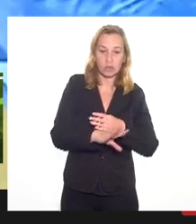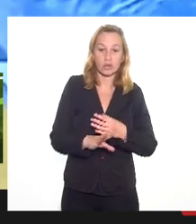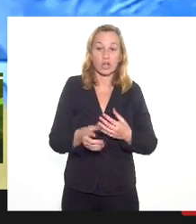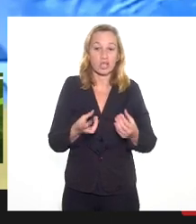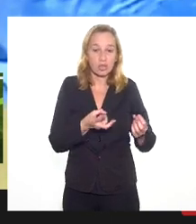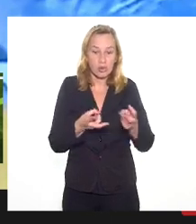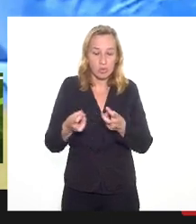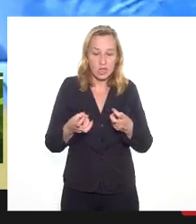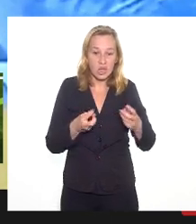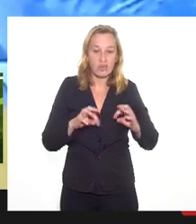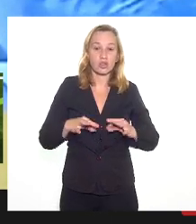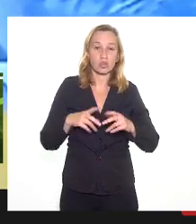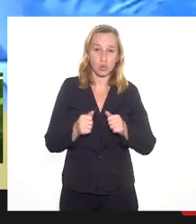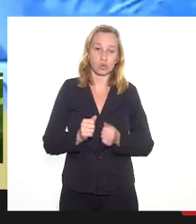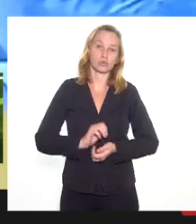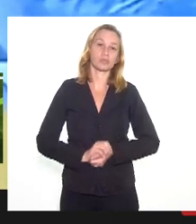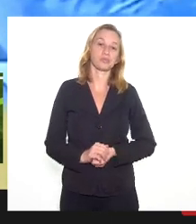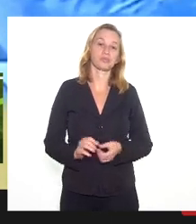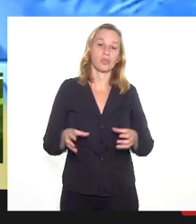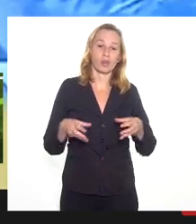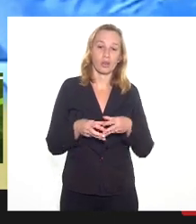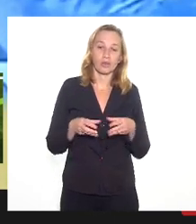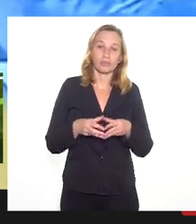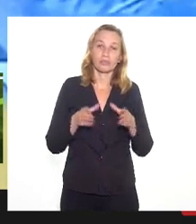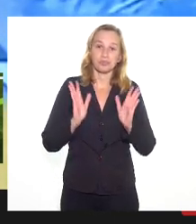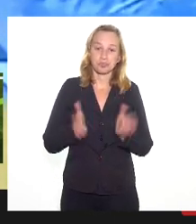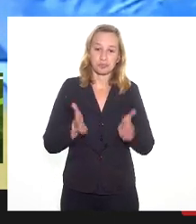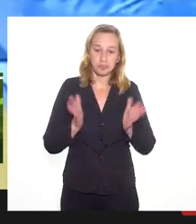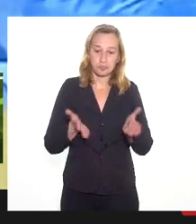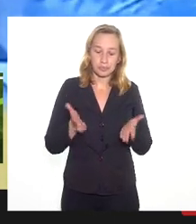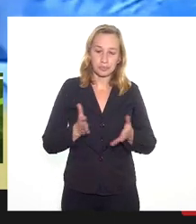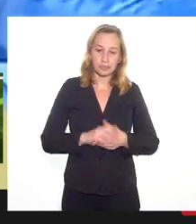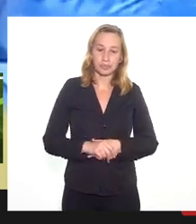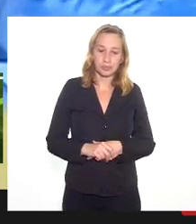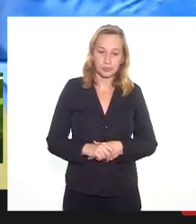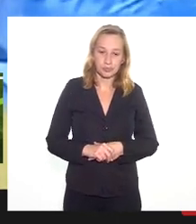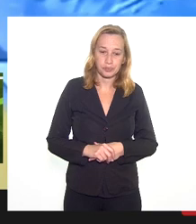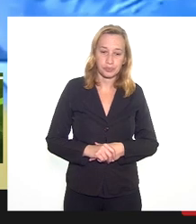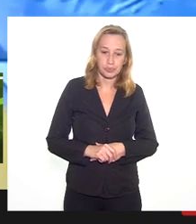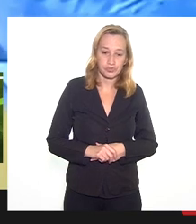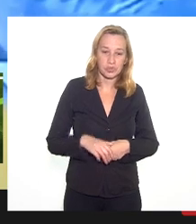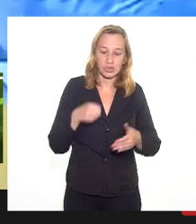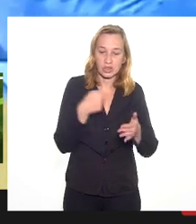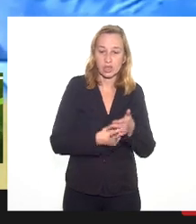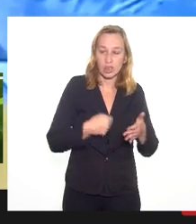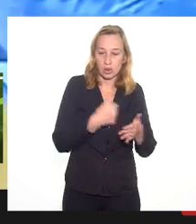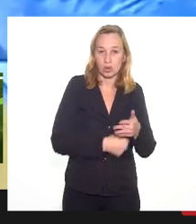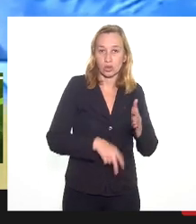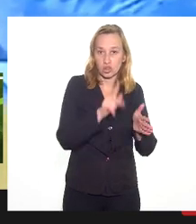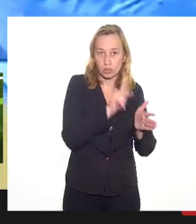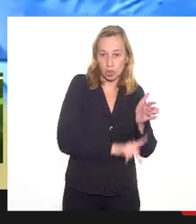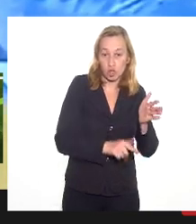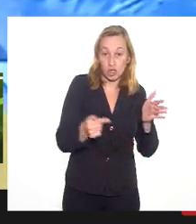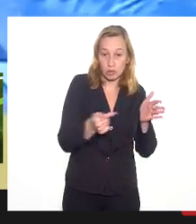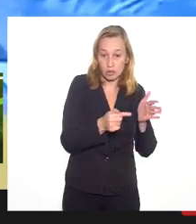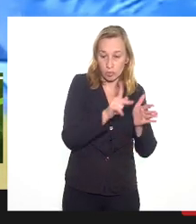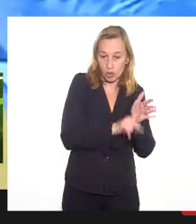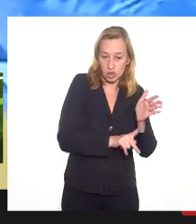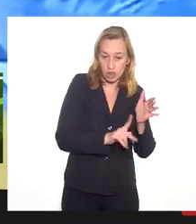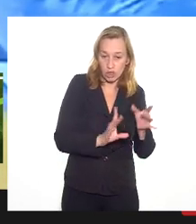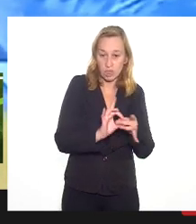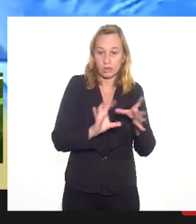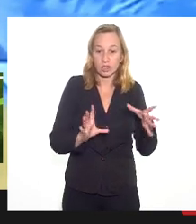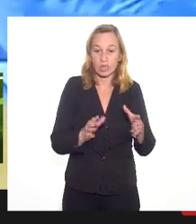gente leva, traz hoje para a comunidade hoje, como mais uma arma, uma ferramenta de luta, esse projeto. Esse projeto saindo, você pode